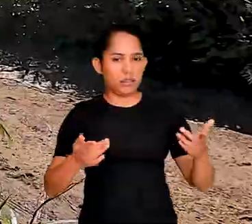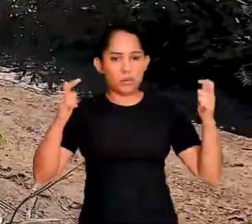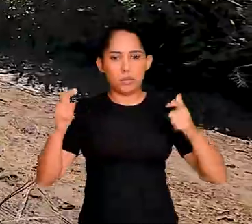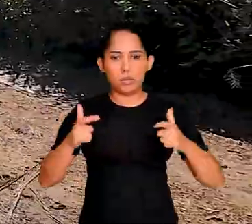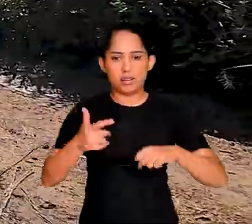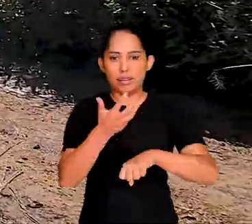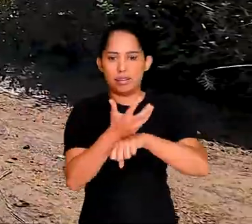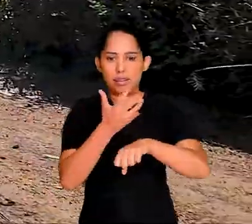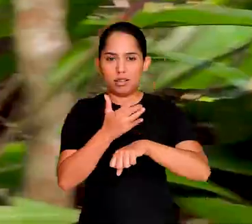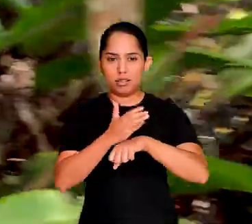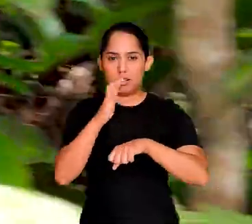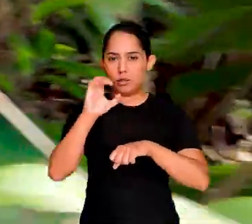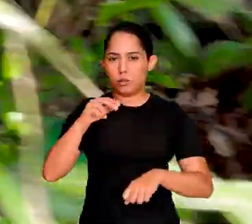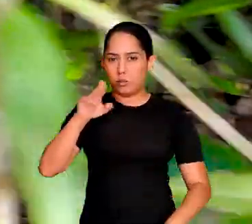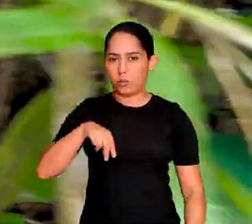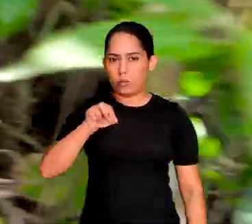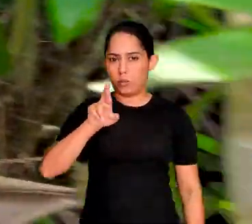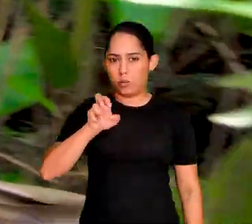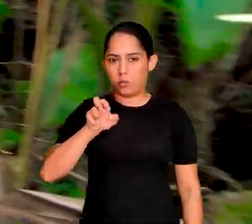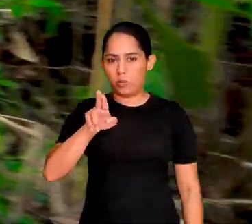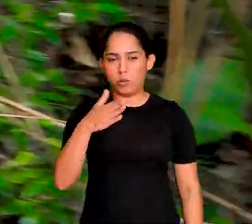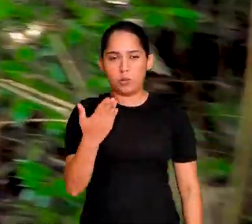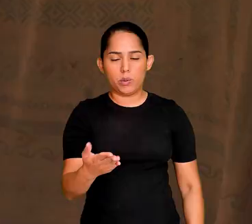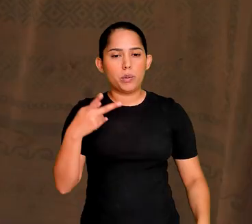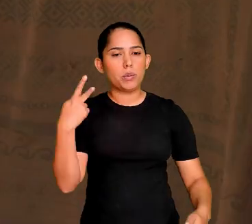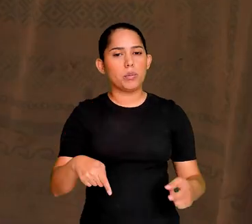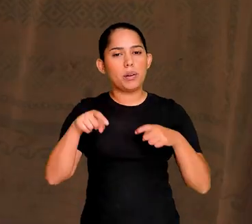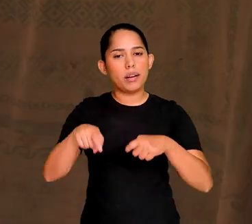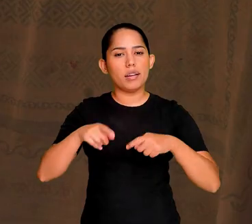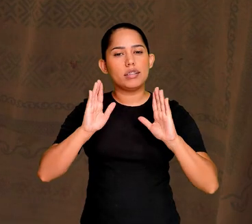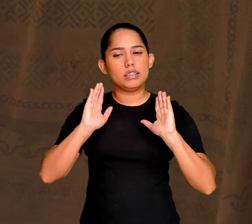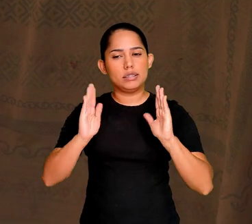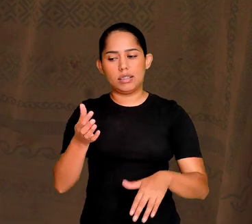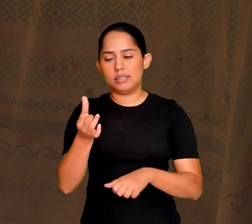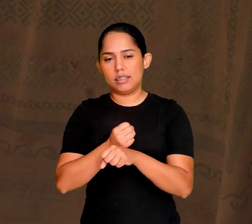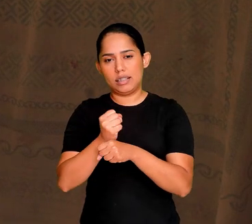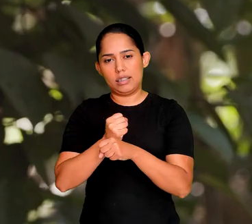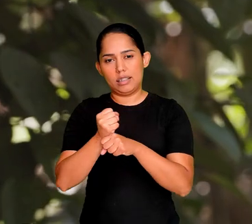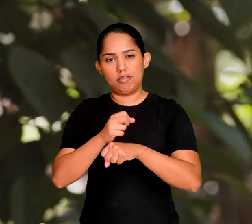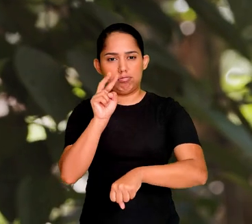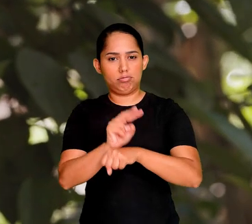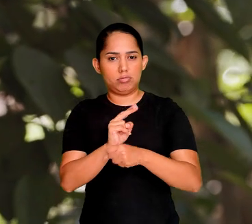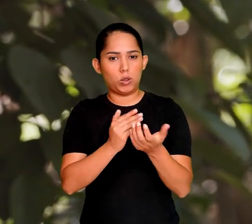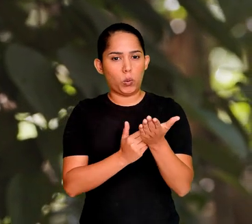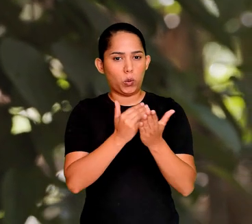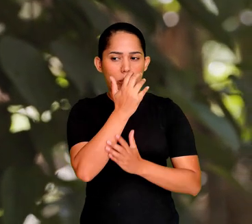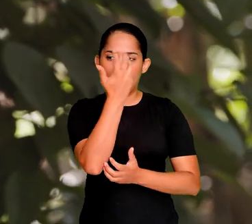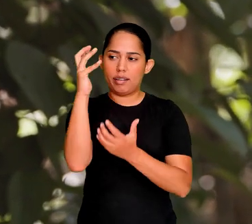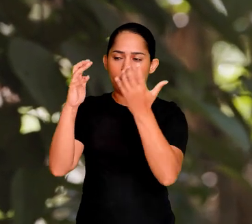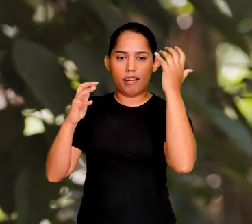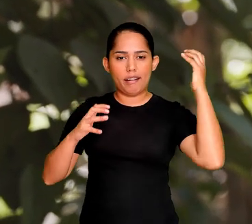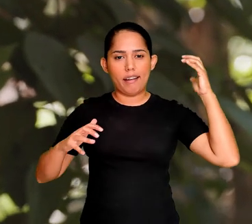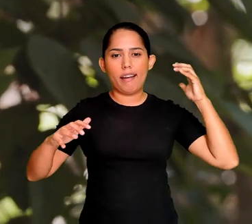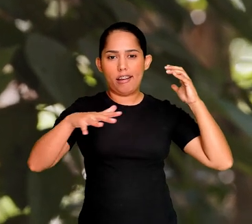A gente está aqui no entorno do Parque do Conduru, guardiões dessa fazenda já há 6 anos. A gente começou o trabalho aqui